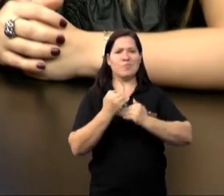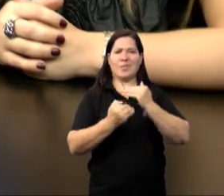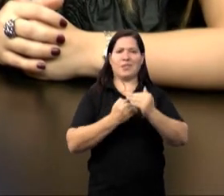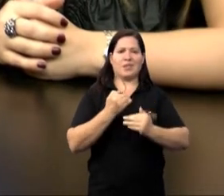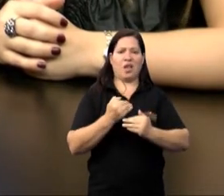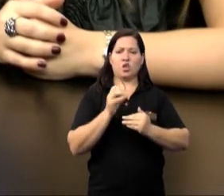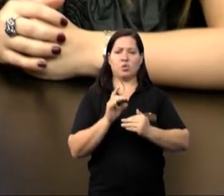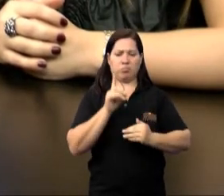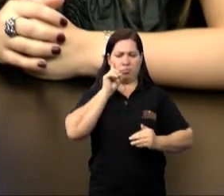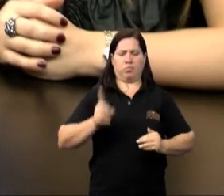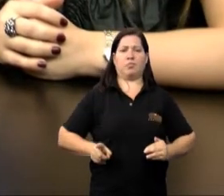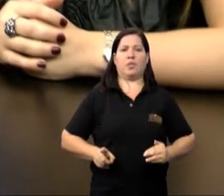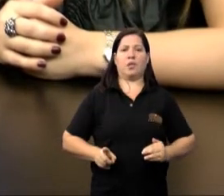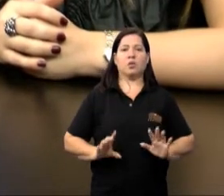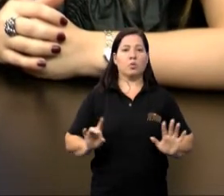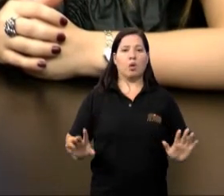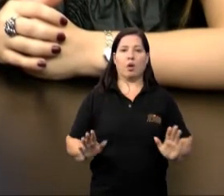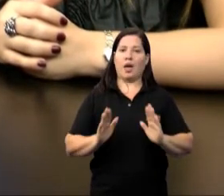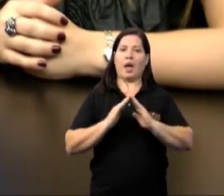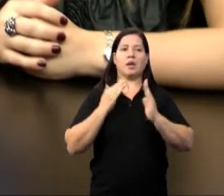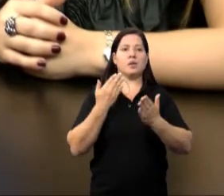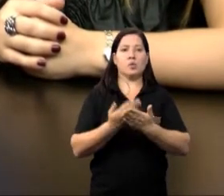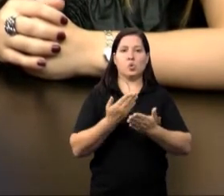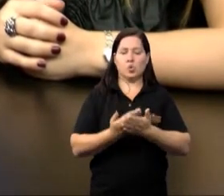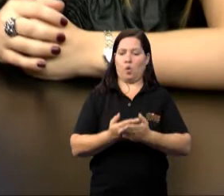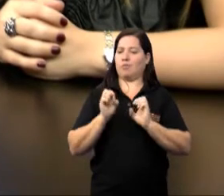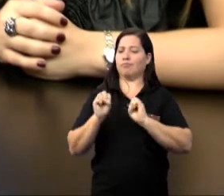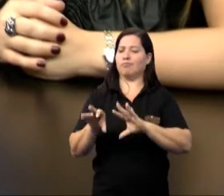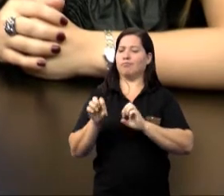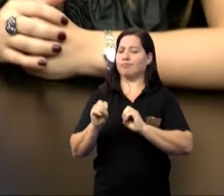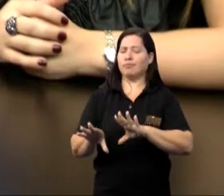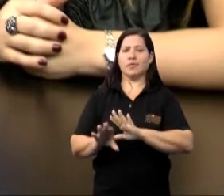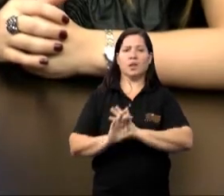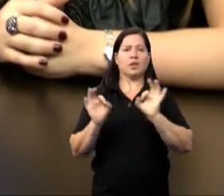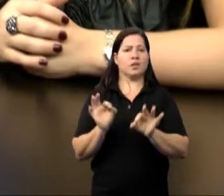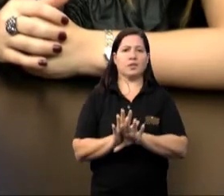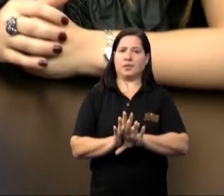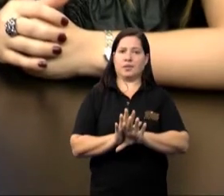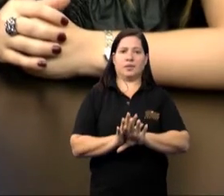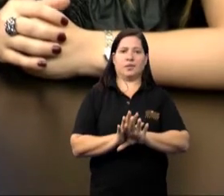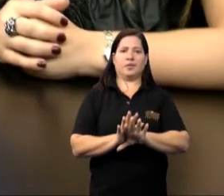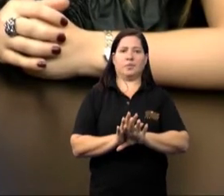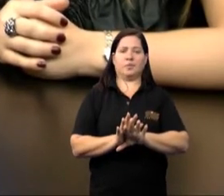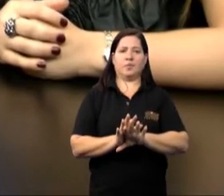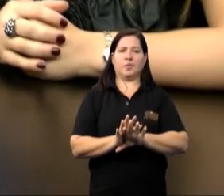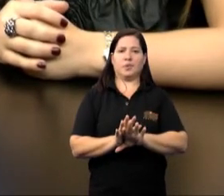delegado à escola. Olha, eu trouxe ele para a escola, se ele vai porque a escola não serviu. A escola